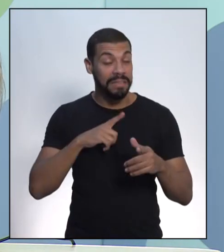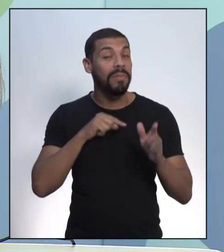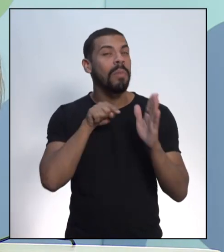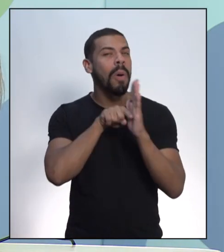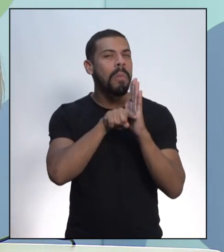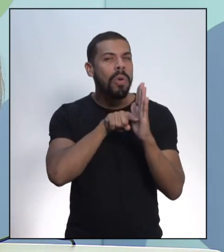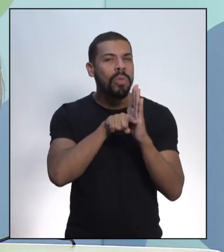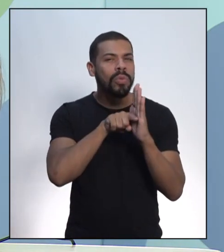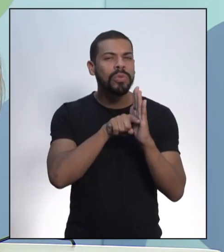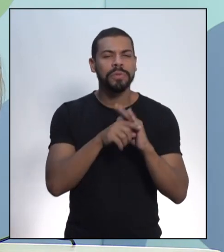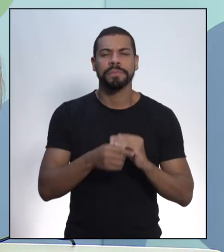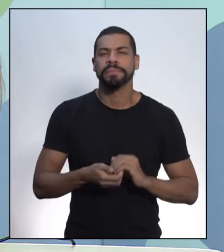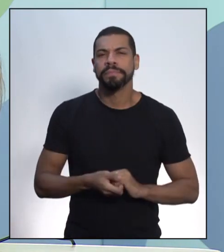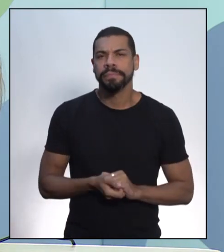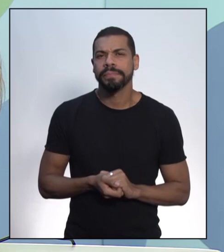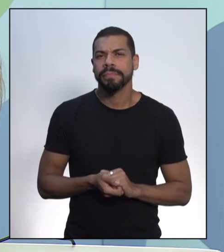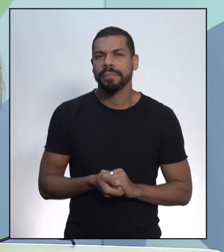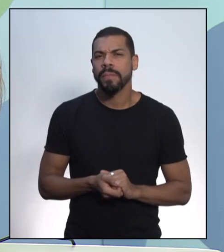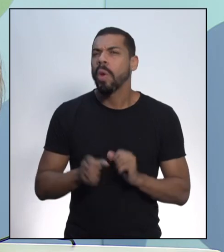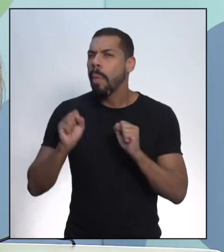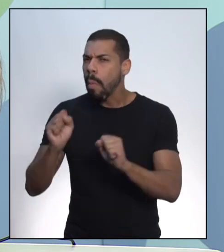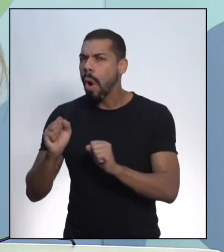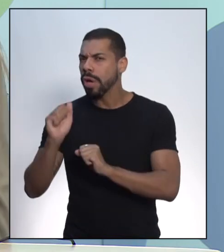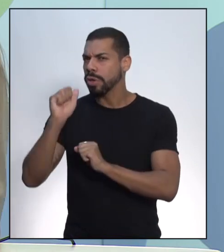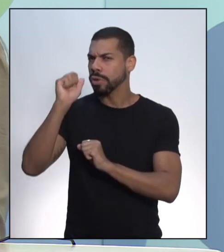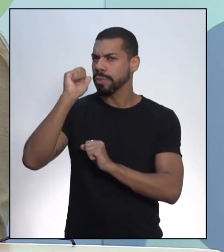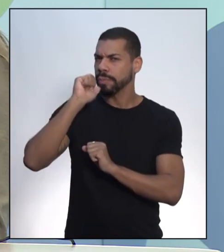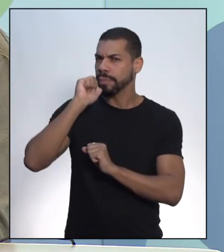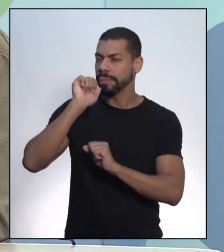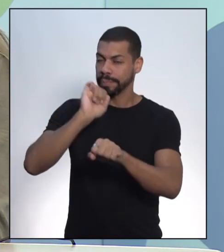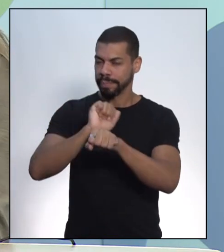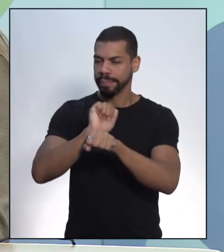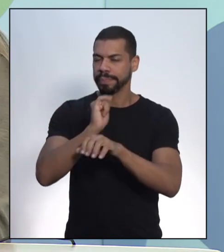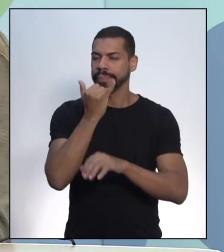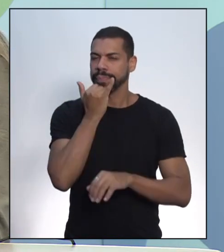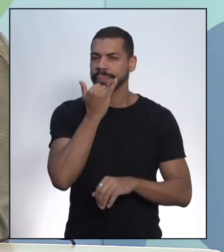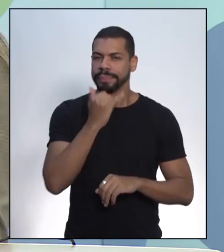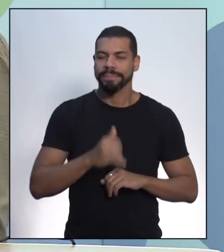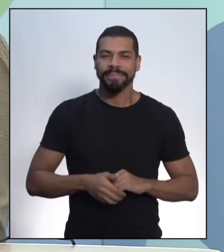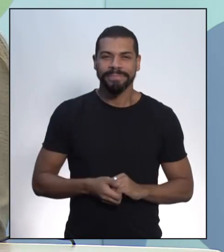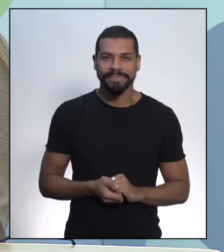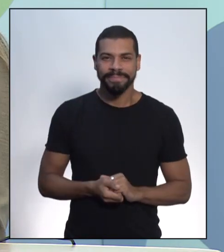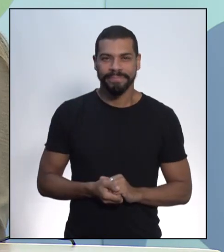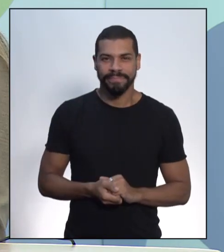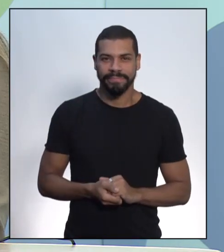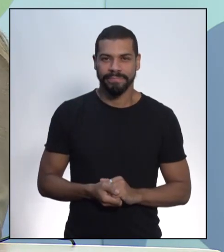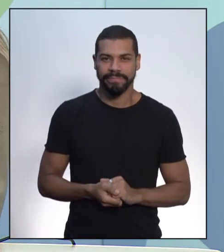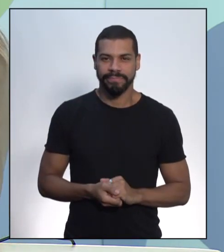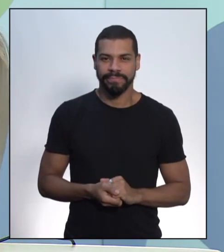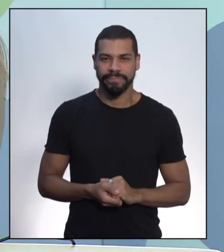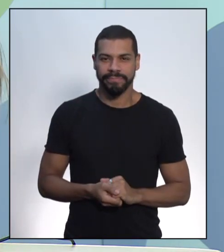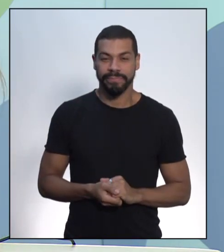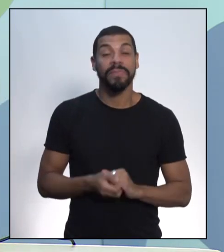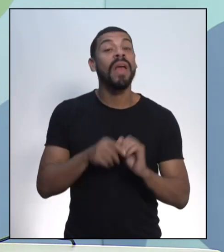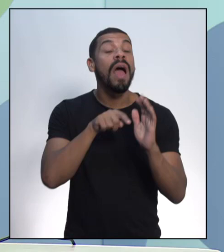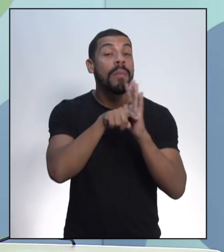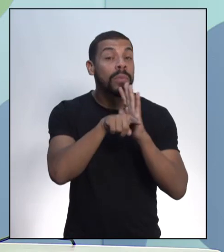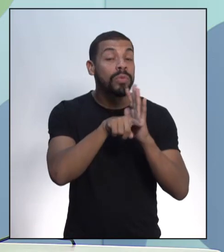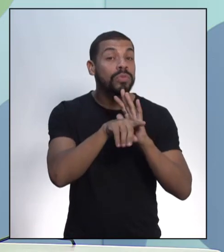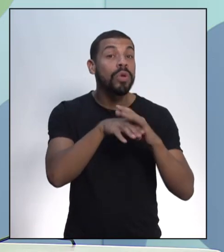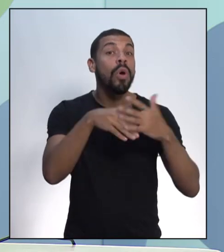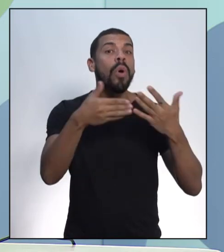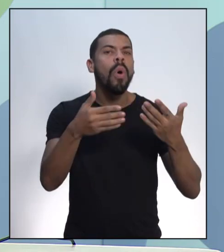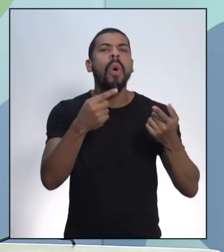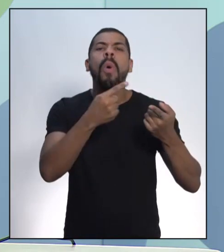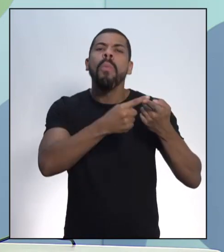pergunta. Podemos beber... Não, peraí que eu baixei aqui. A pergunta era a seguinte. Por